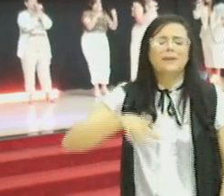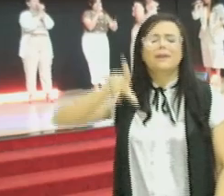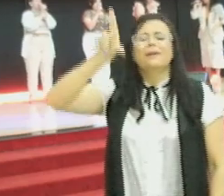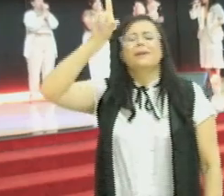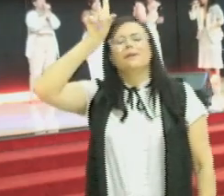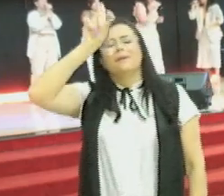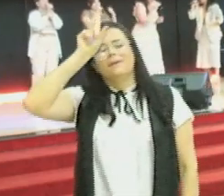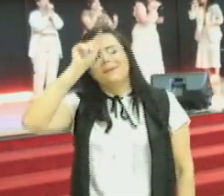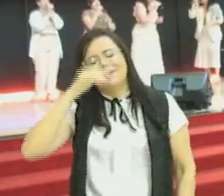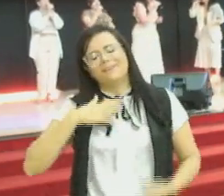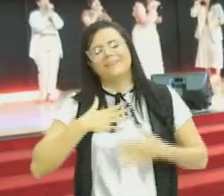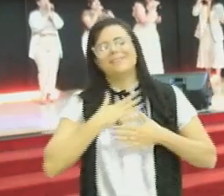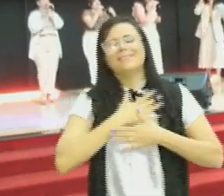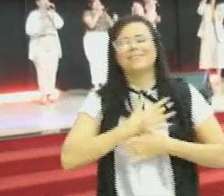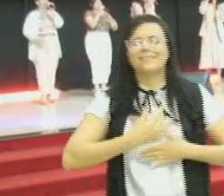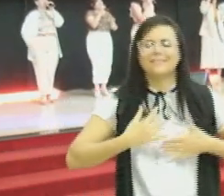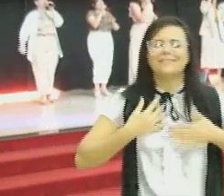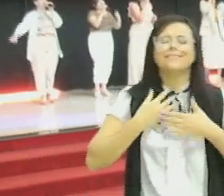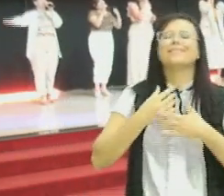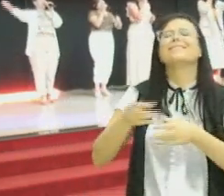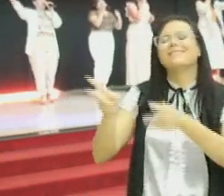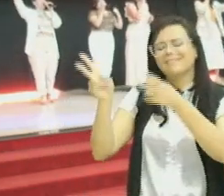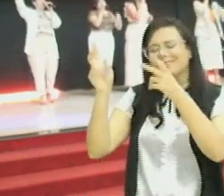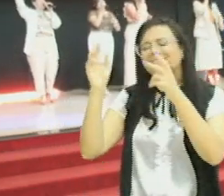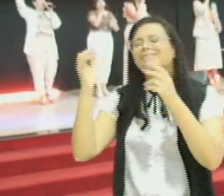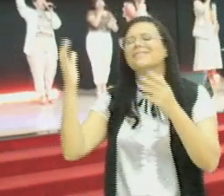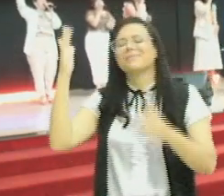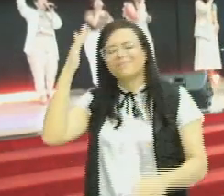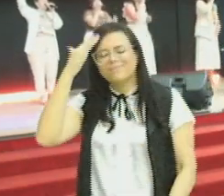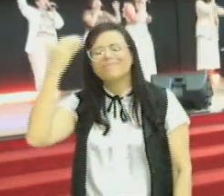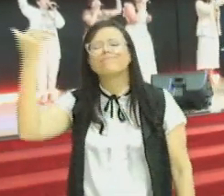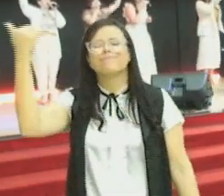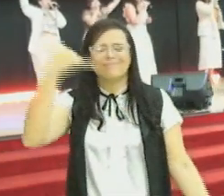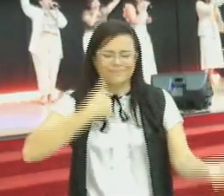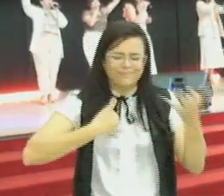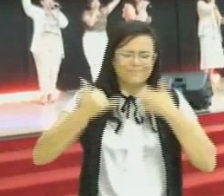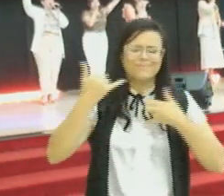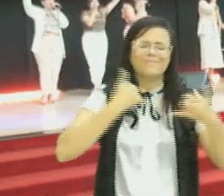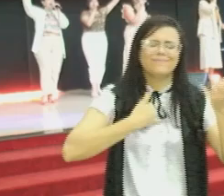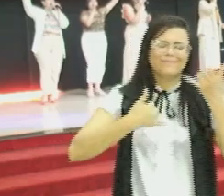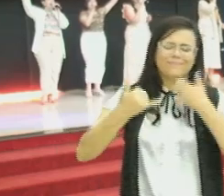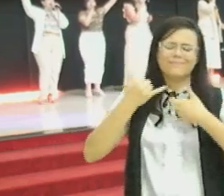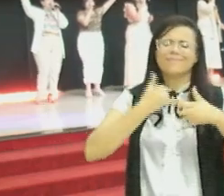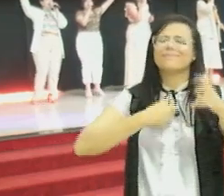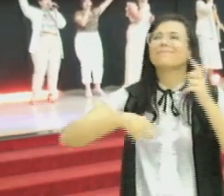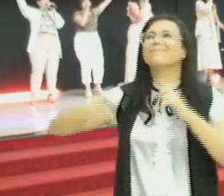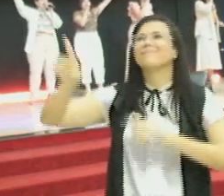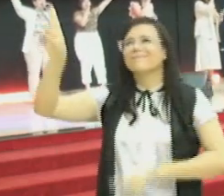uma vez que eu já ouvi teu falar. Tu